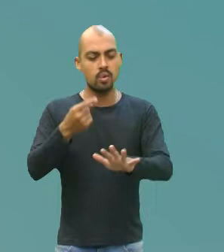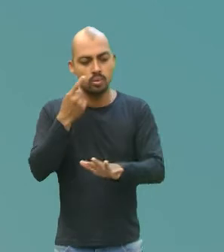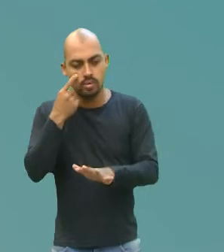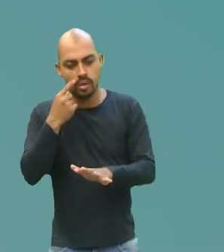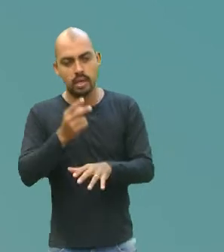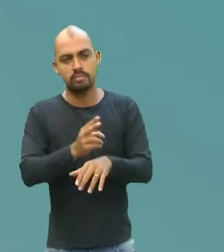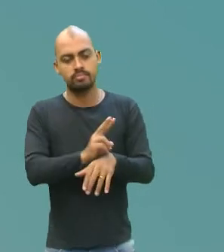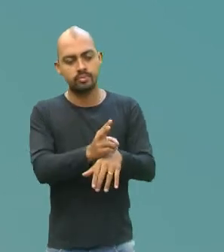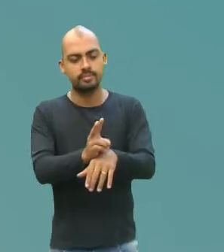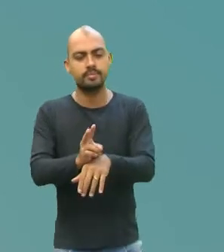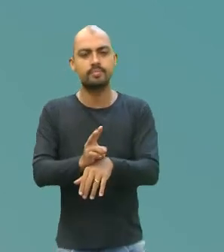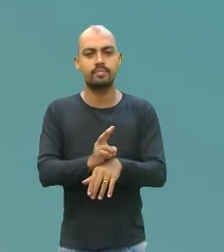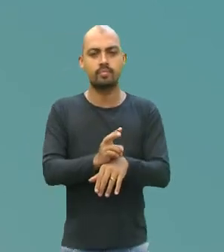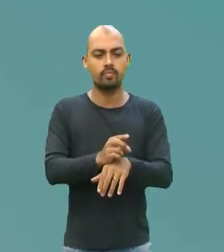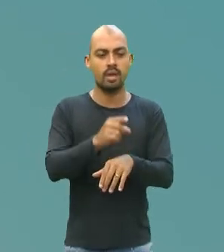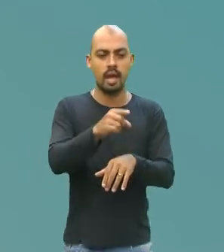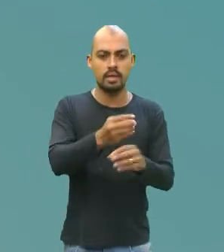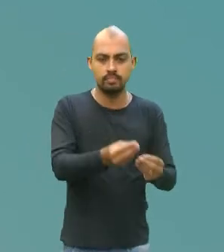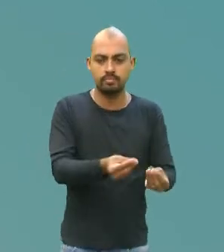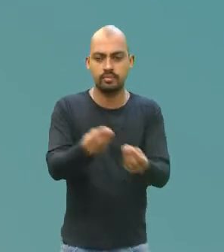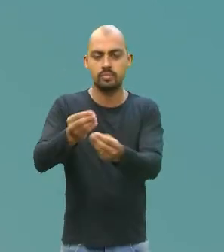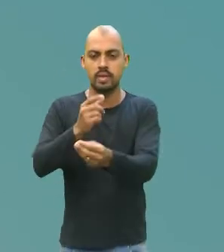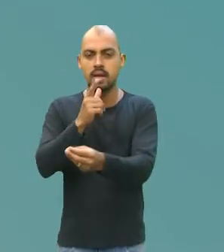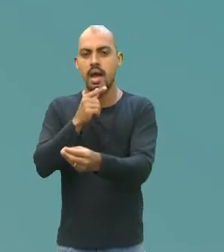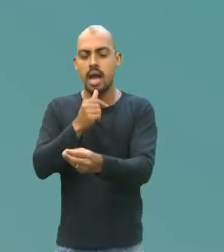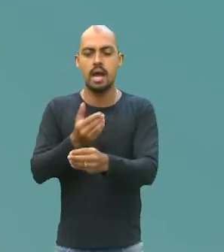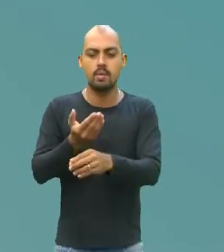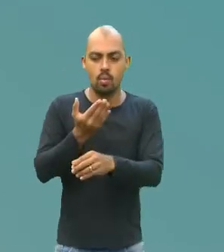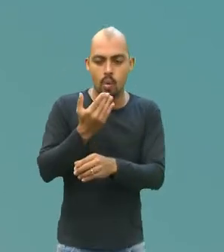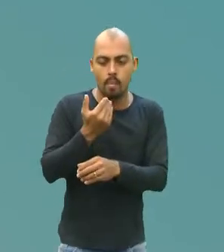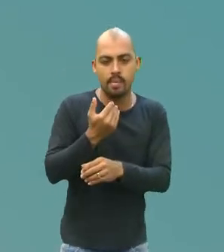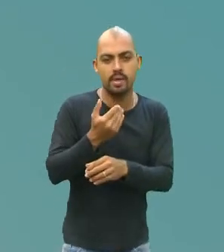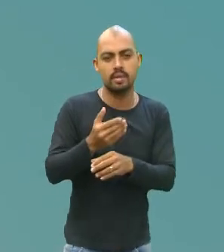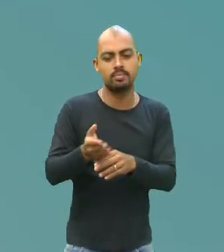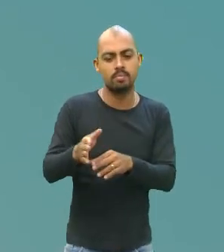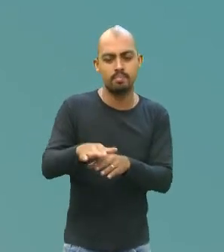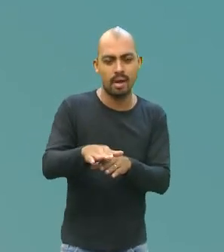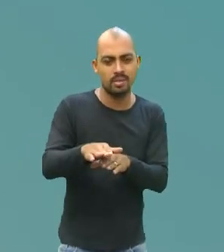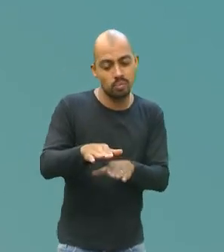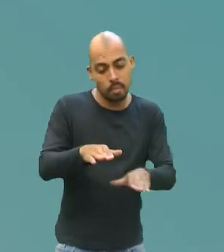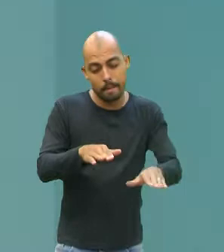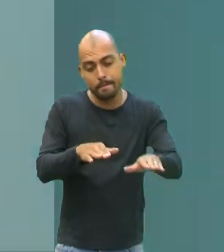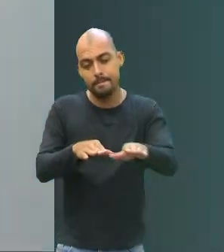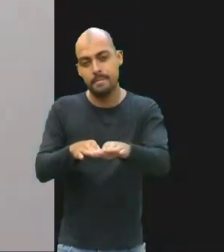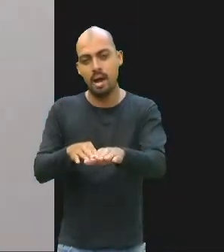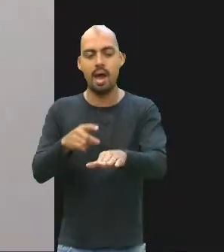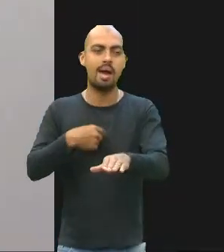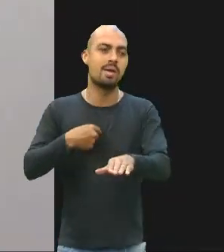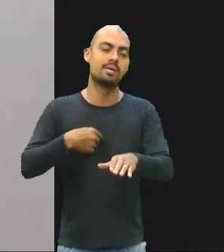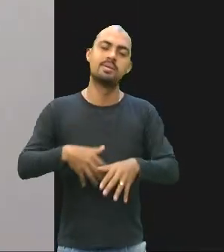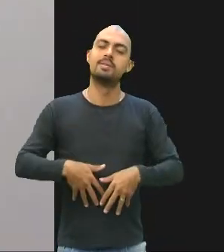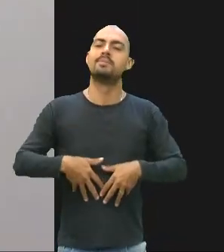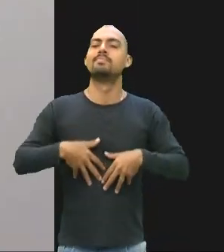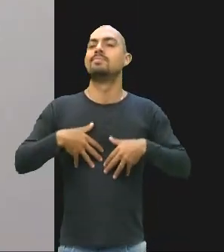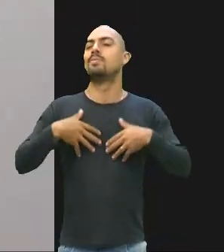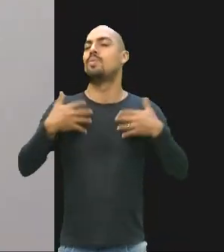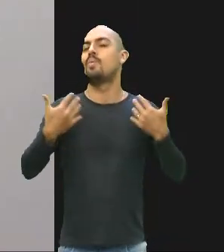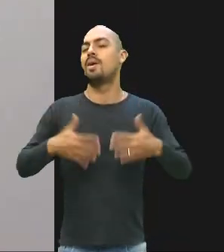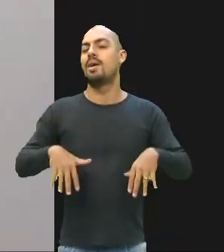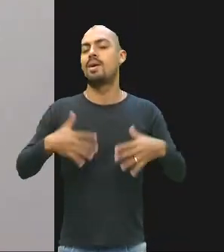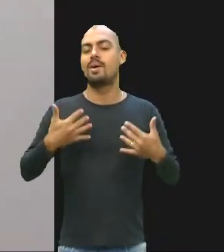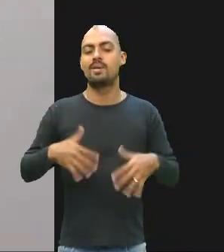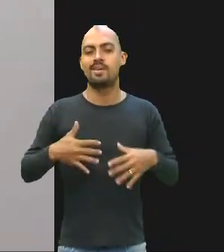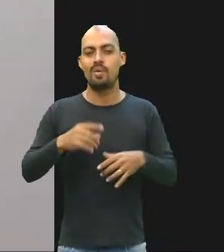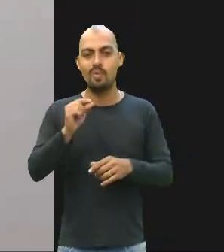Eu acompanhei os primeiros passos, ela indo para a água, se alimentando. Então, assim, é a parte mais prazerosa e gratificante,